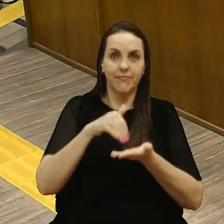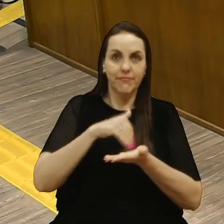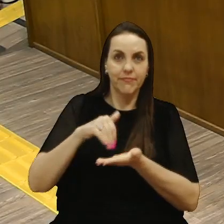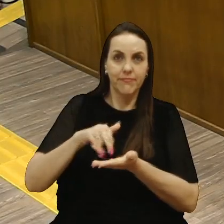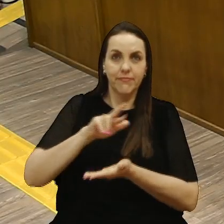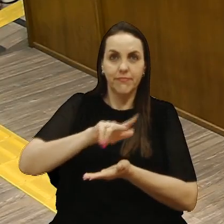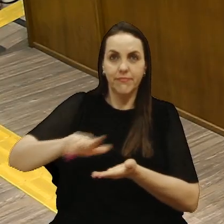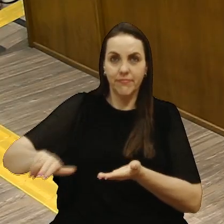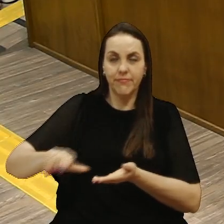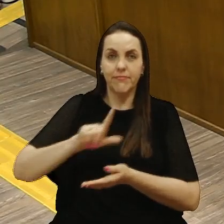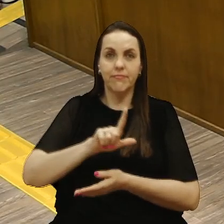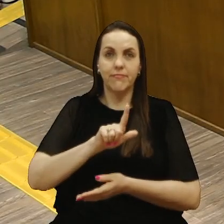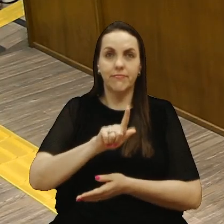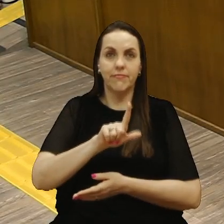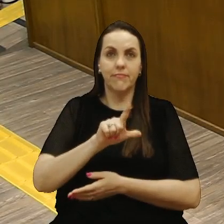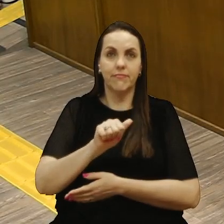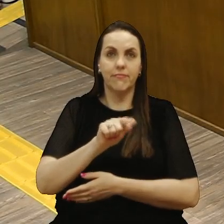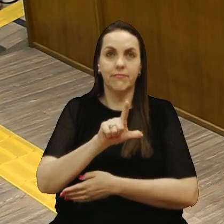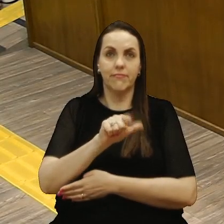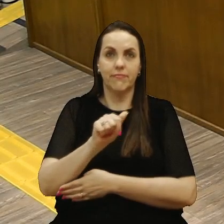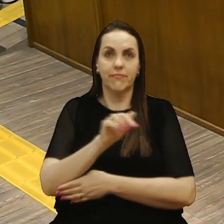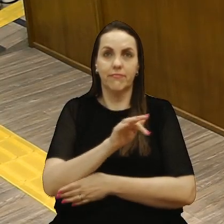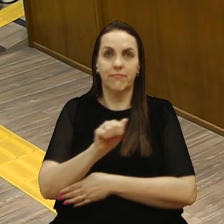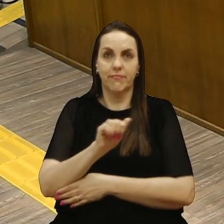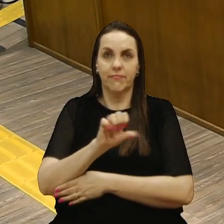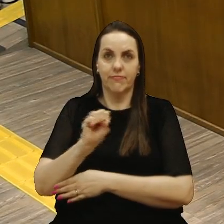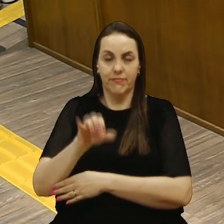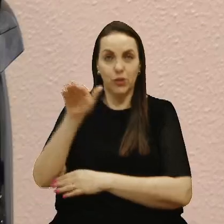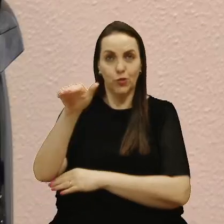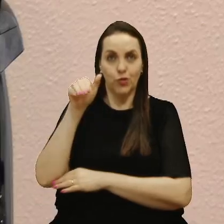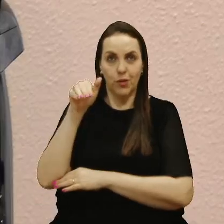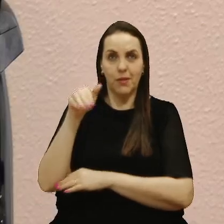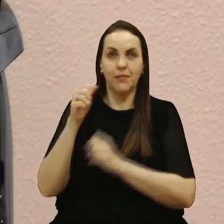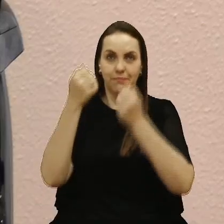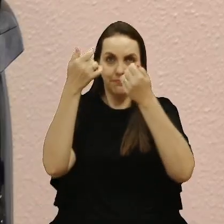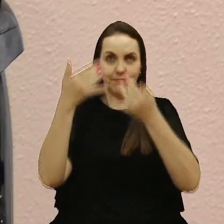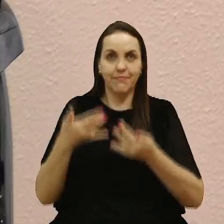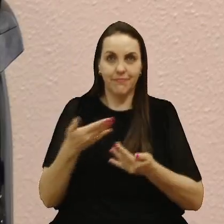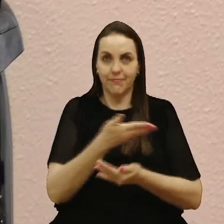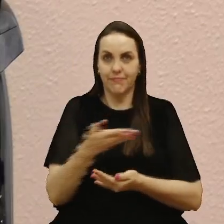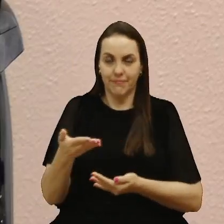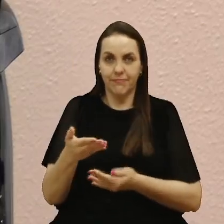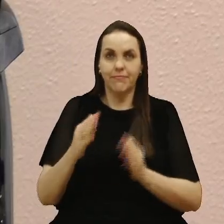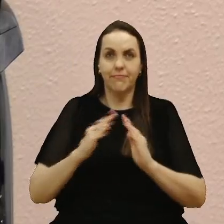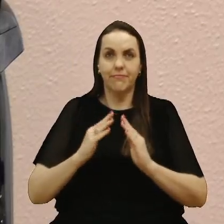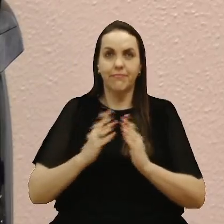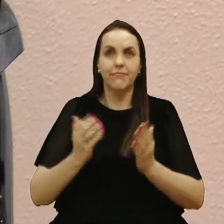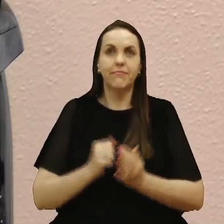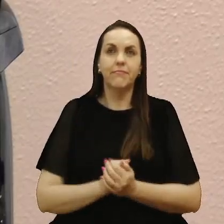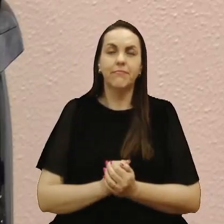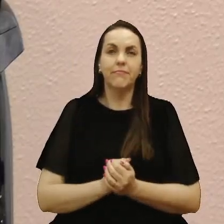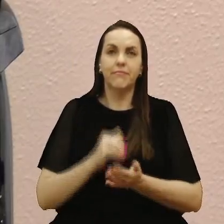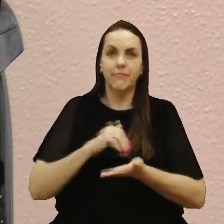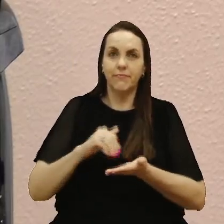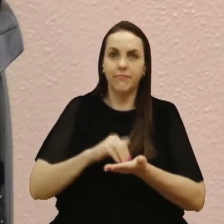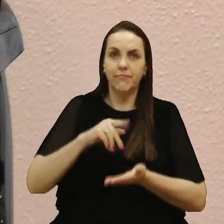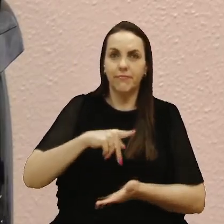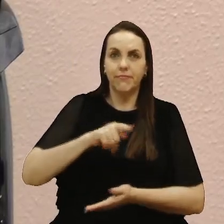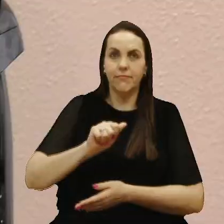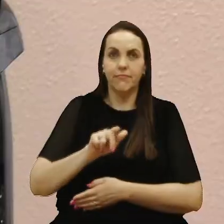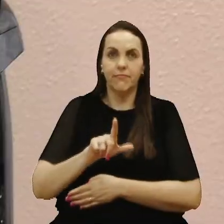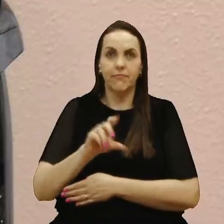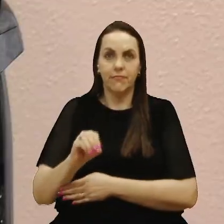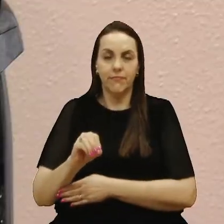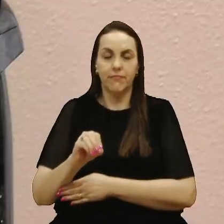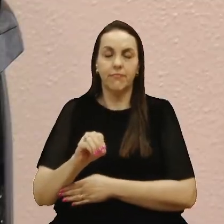secretário Galafassi, convocado para prestar esclarecimentos nessa casa, secretário Paulo,